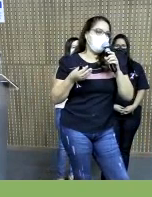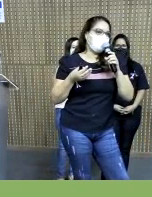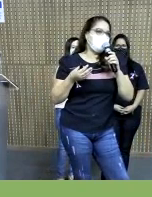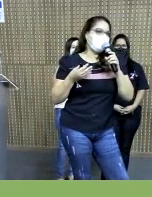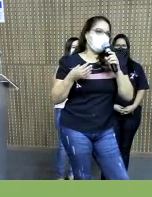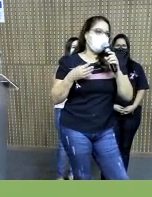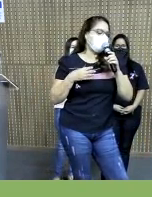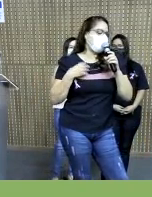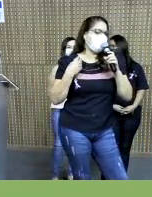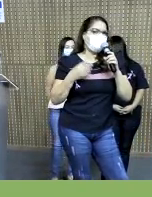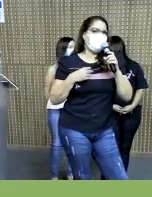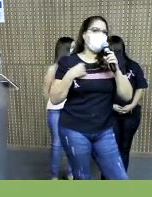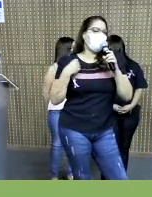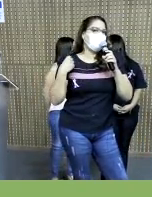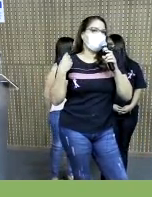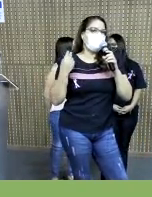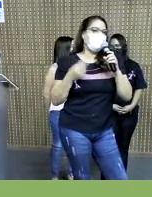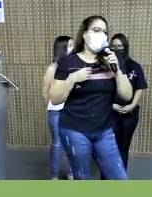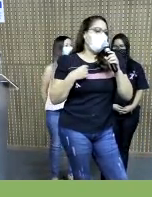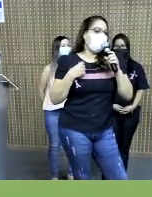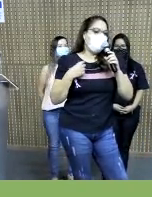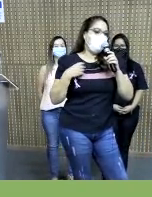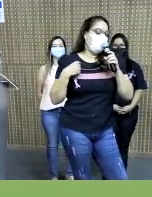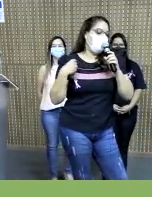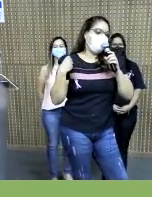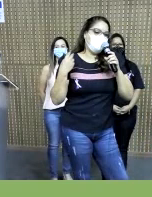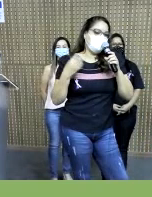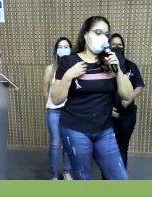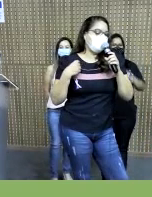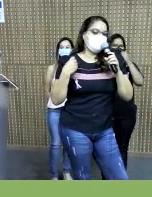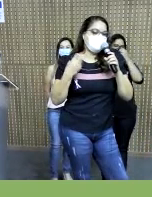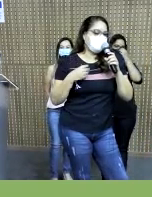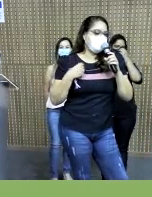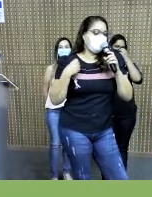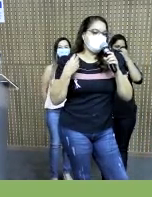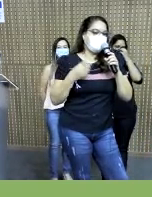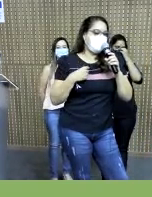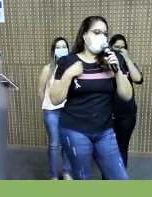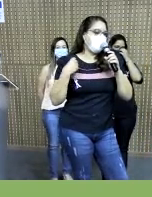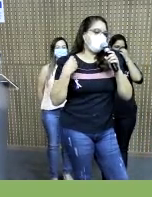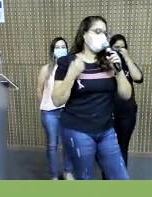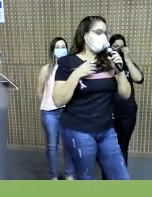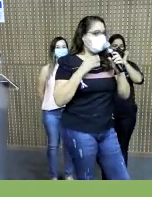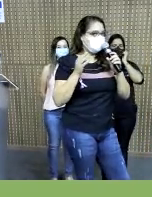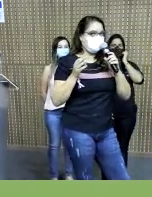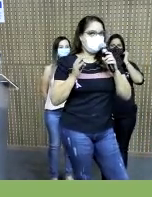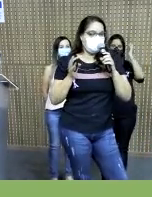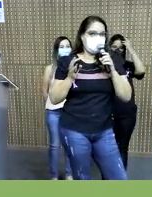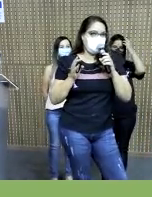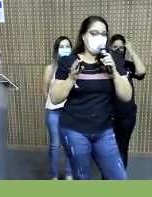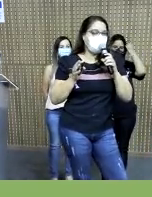nesse momento da construção dos dados. Técnico de enfermagem, pessoal da recepção, pessoal da farmácia,